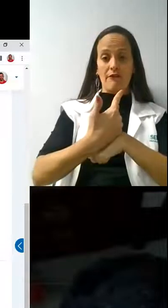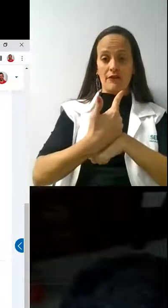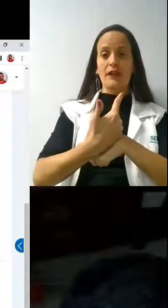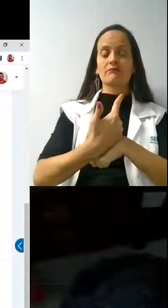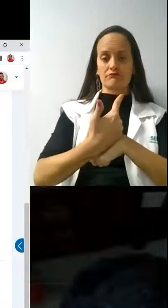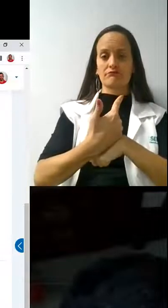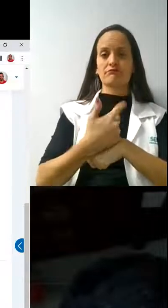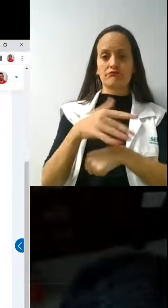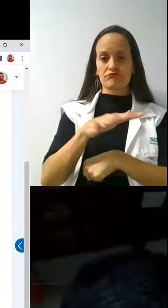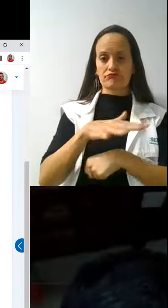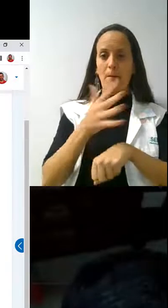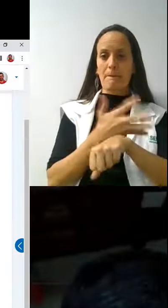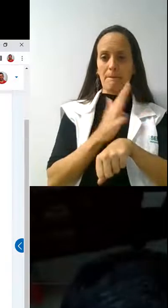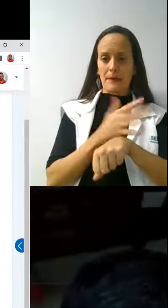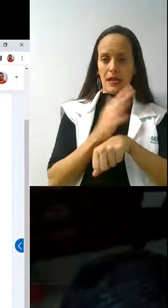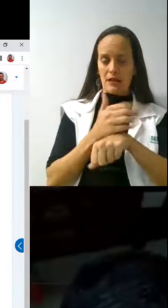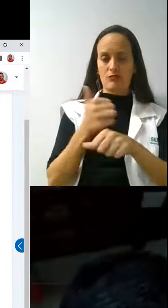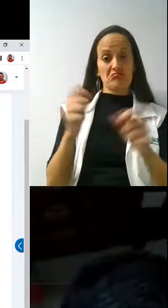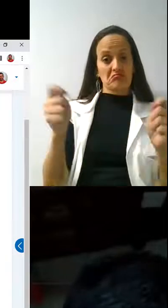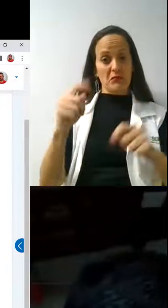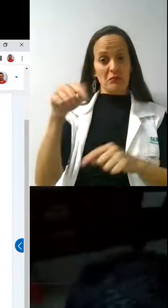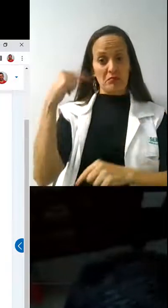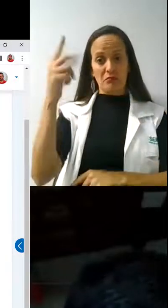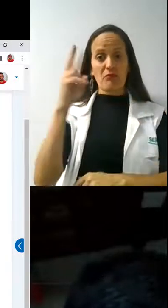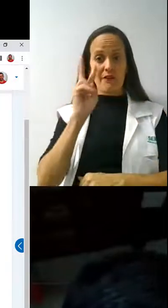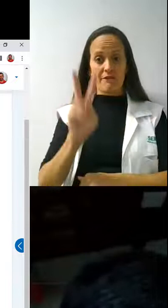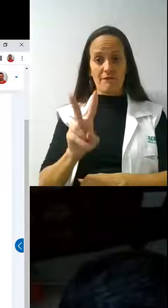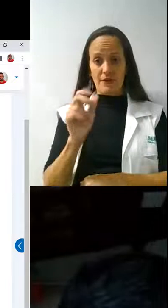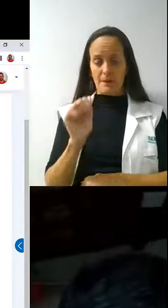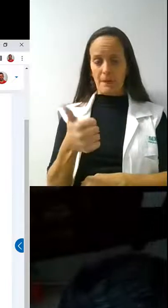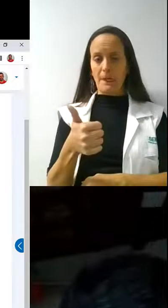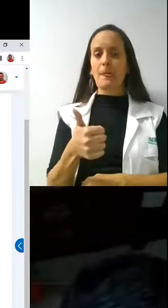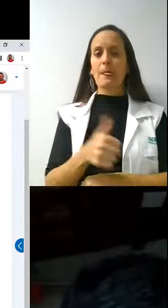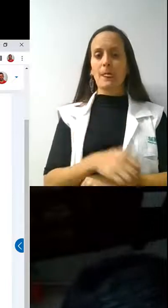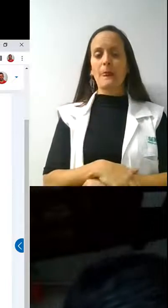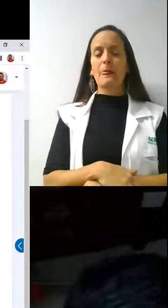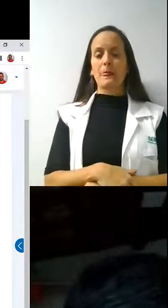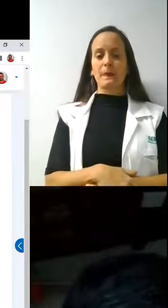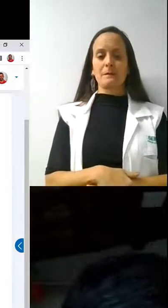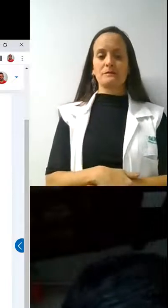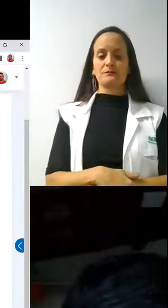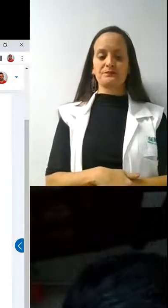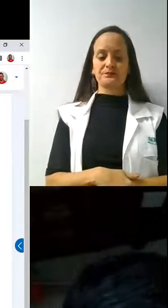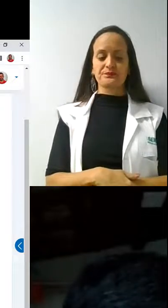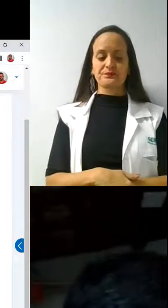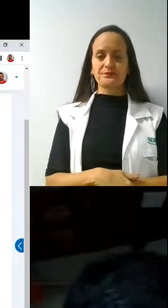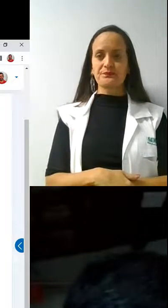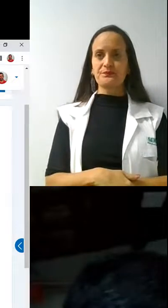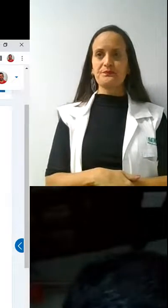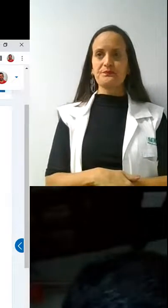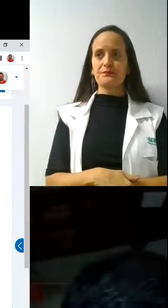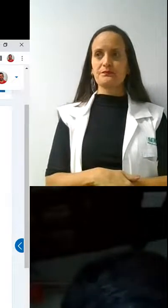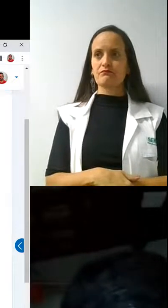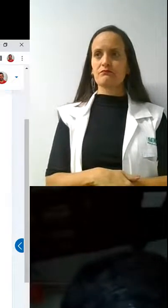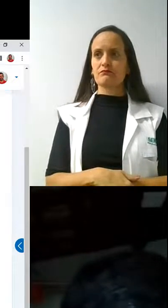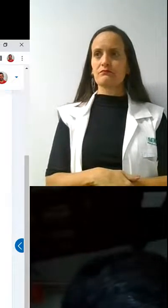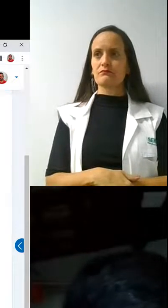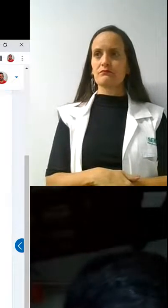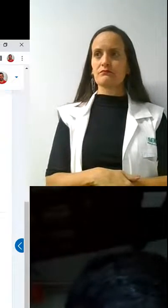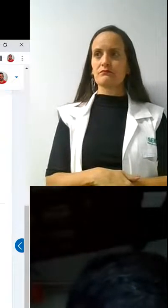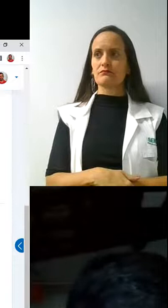vocês, certo? Então, só contextualizando aí vocês nesse sentido, beleza? Então, vamos